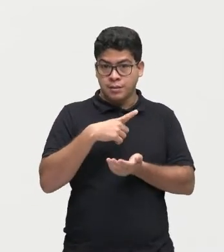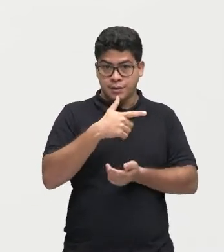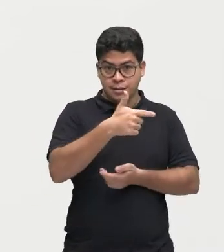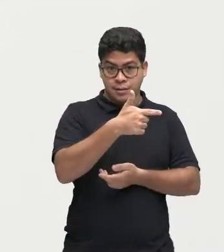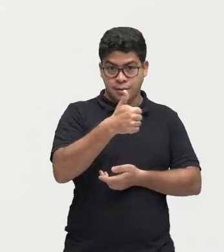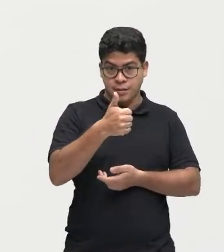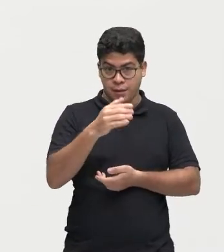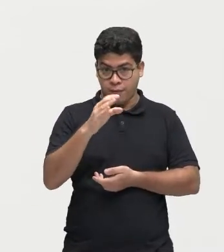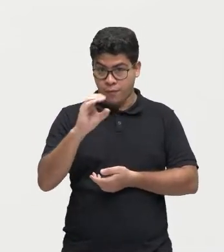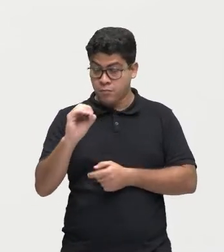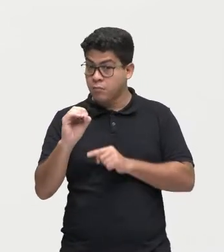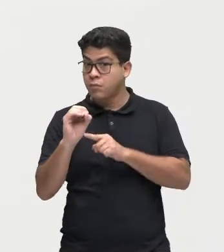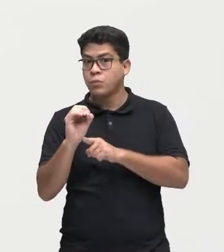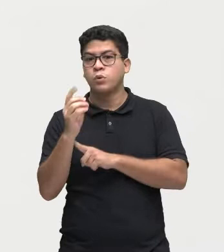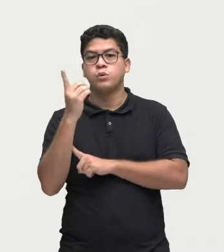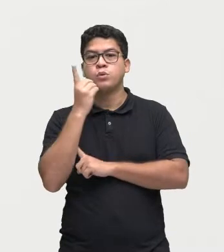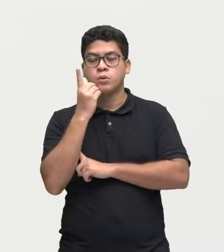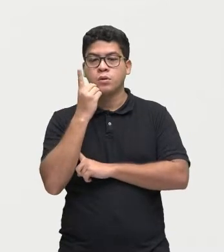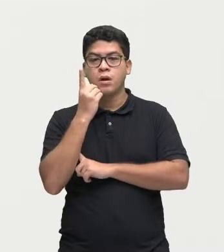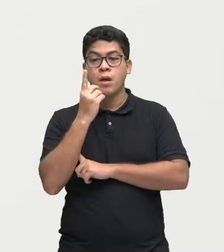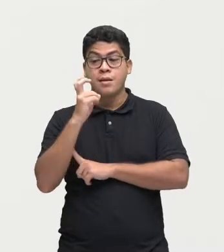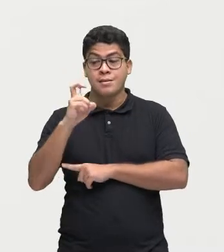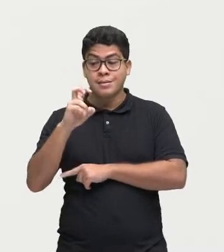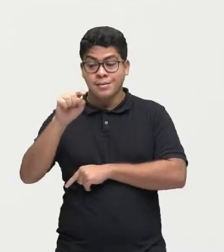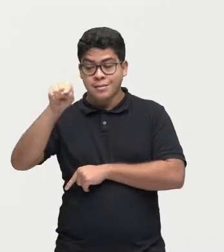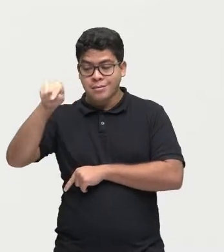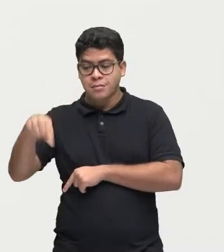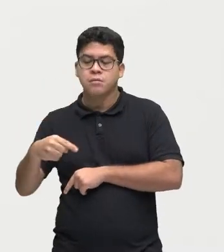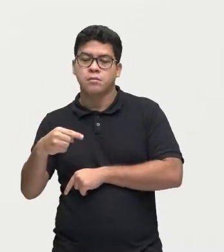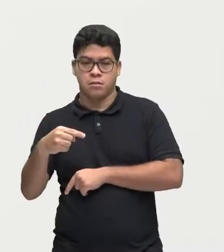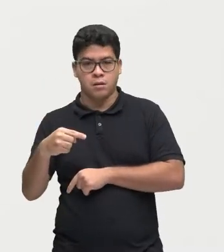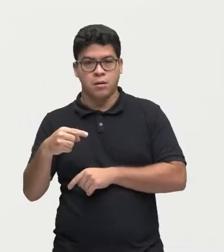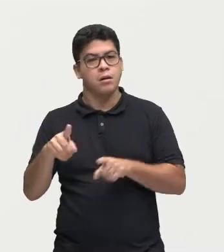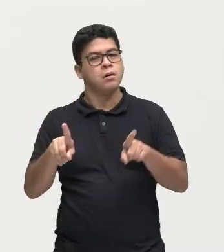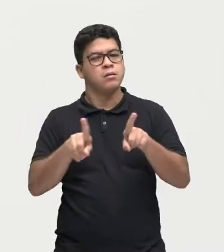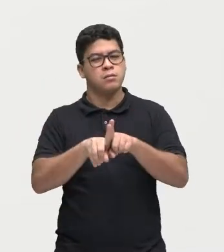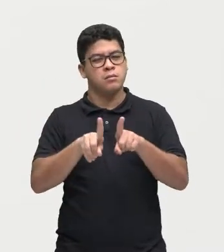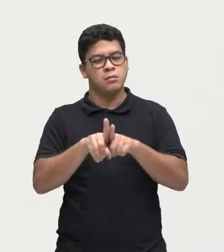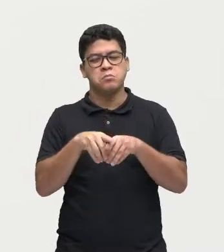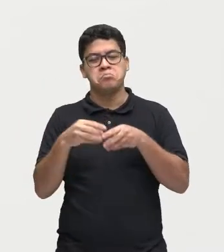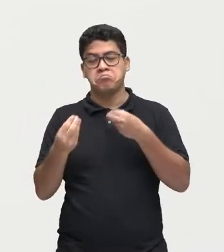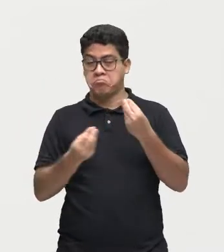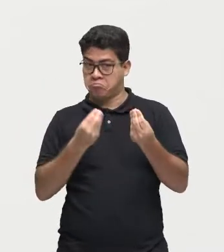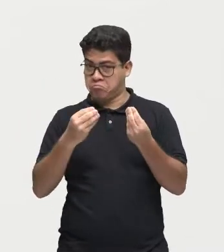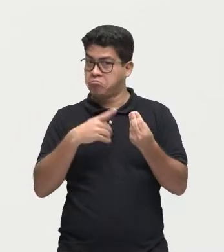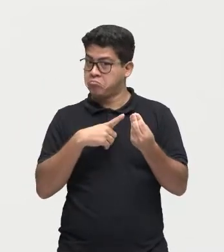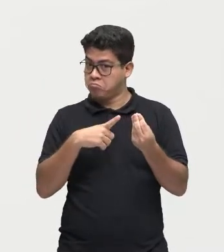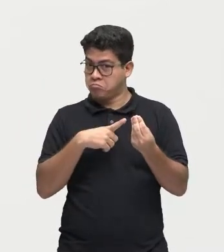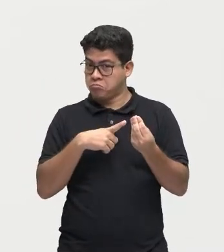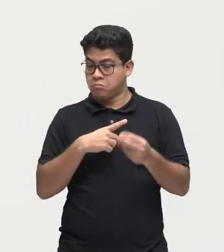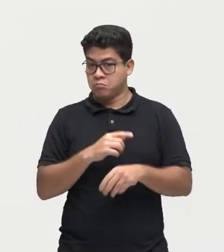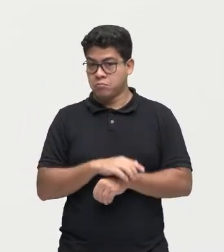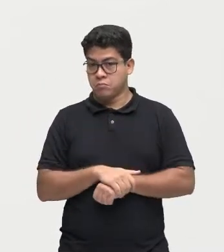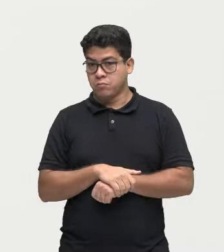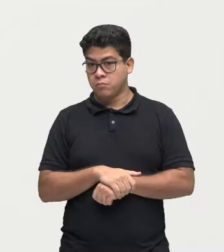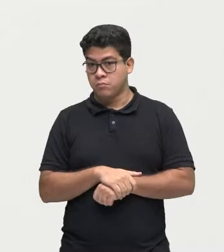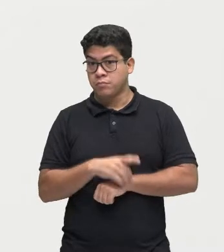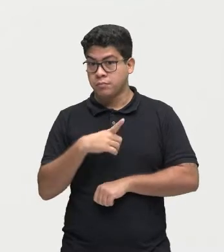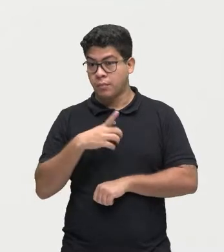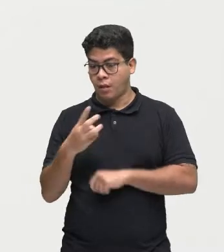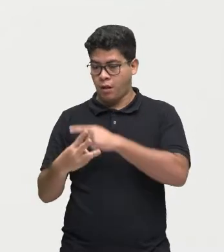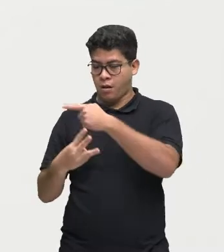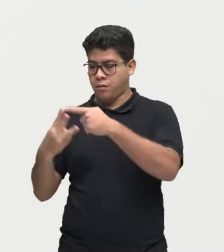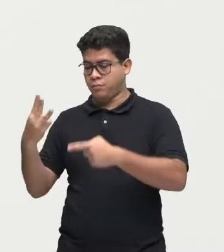é de R$5.000. Então vejam que aqui, em um caso, a gente tem essas